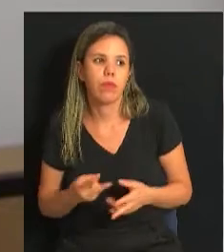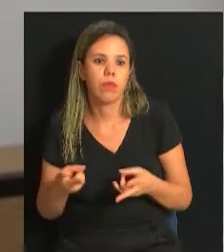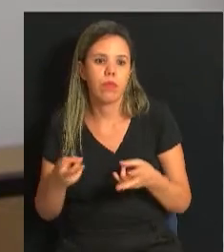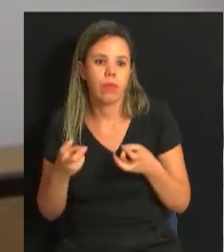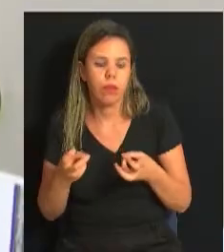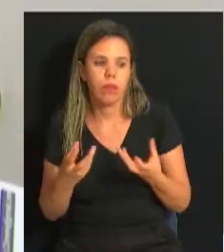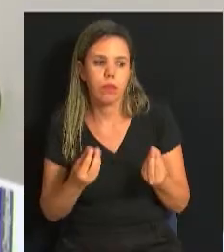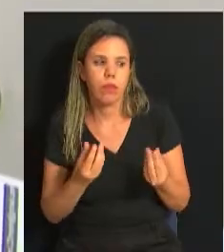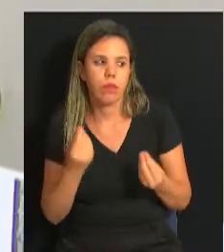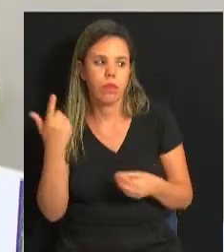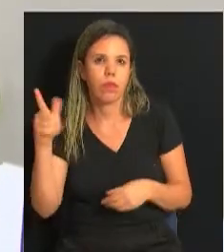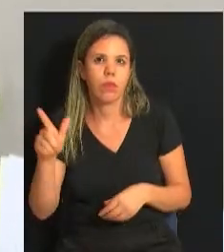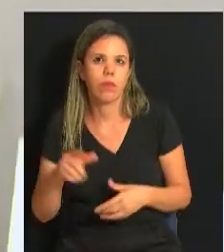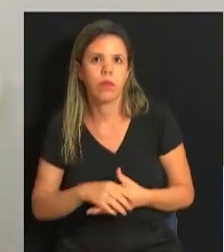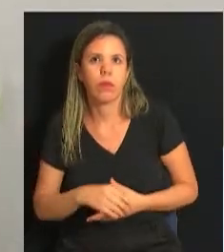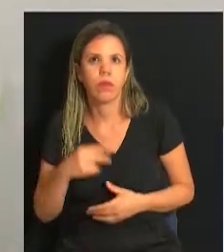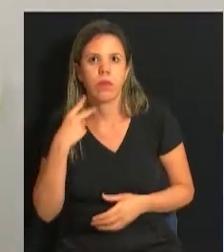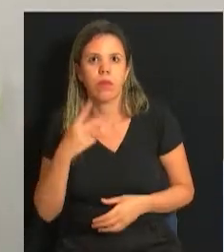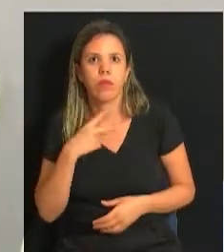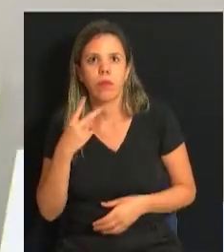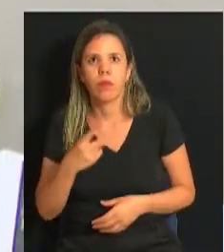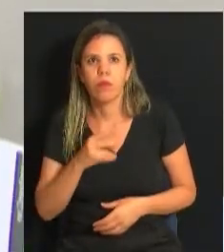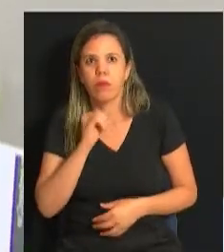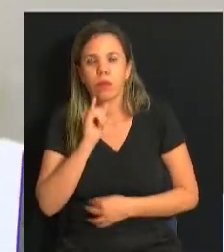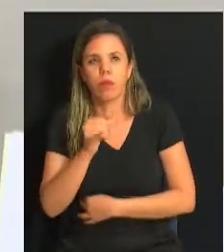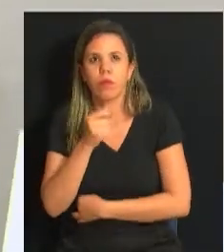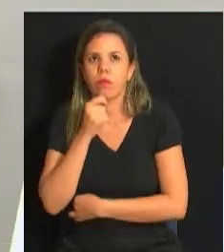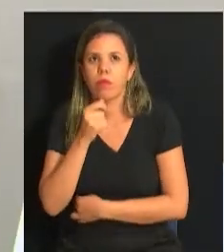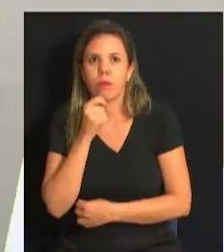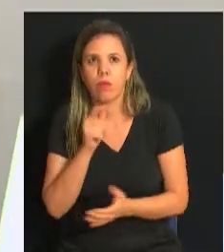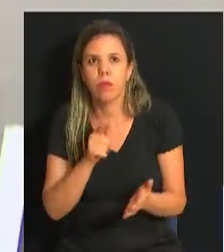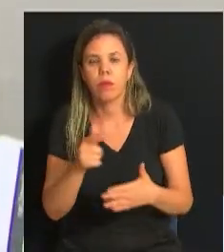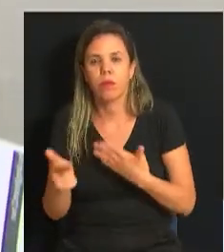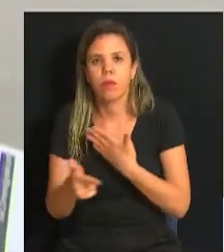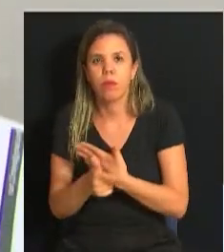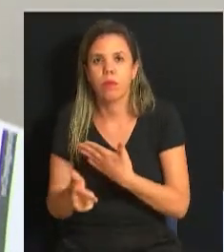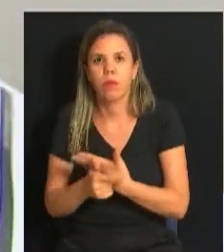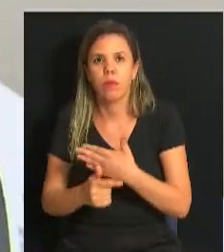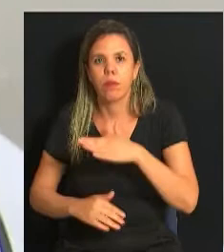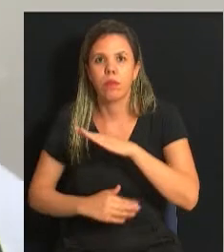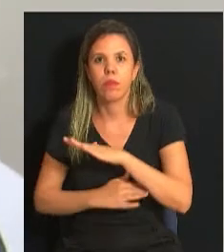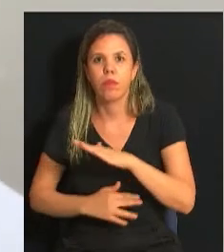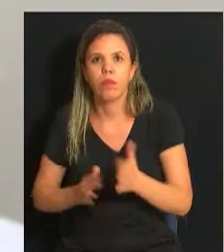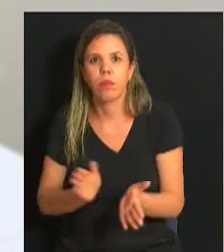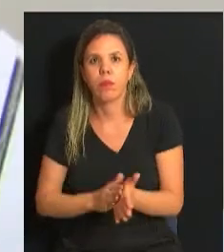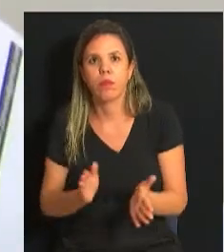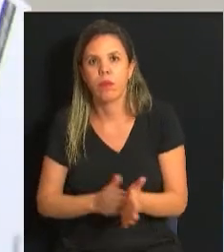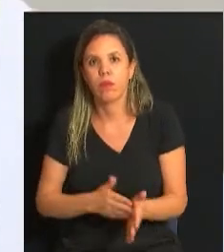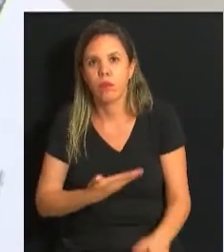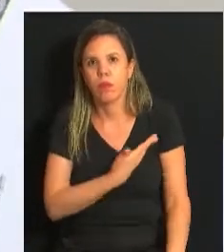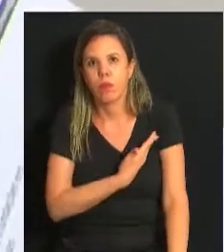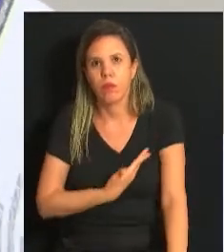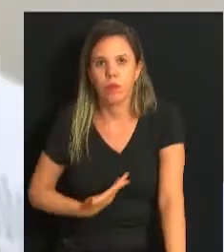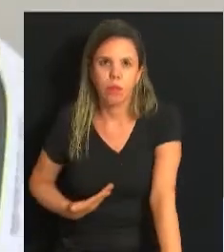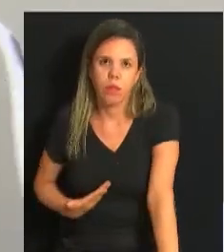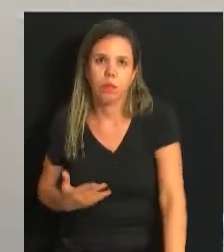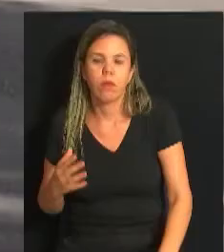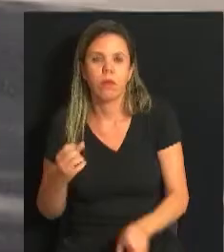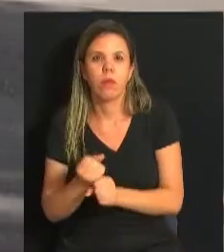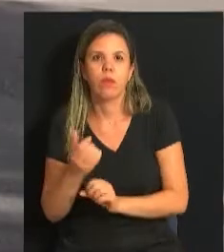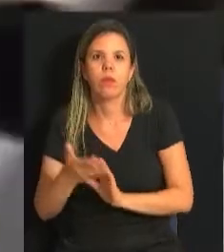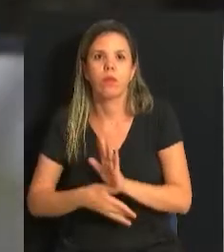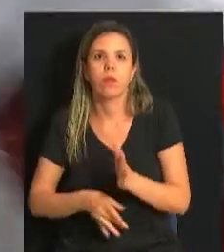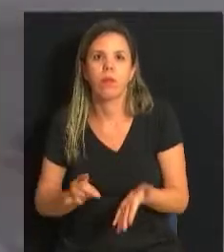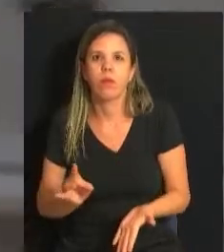muitas outros a contar Frisa ainda que será papel da câmara cobrar do poder público uma prestação de contas